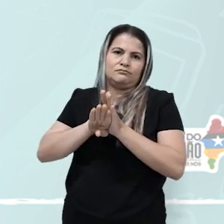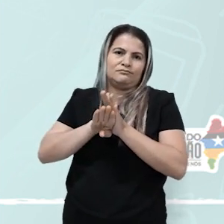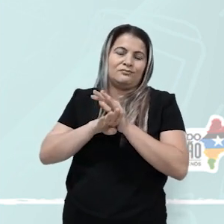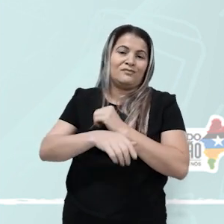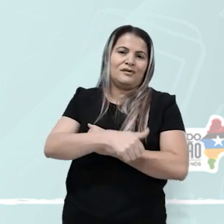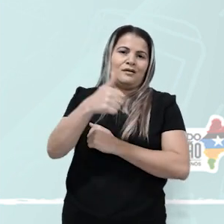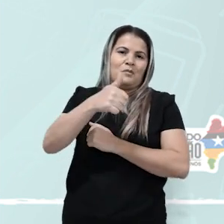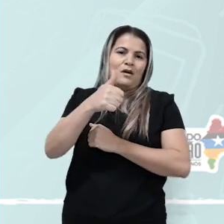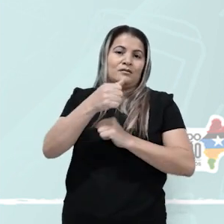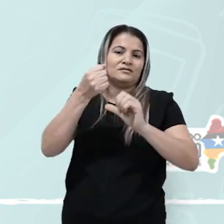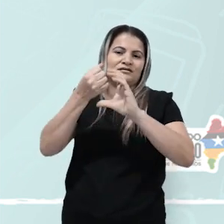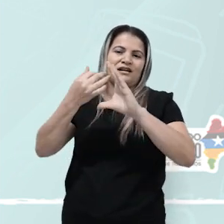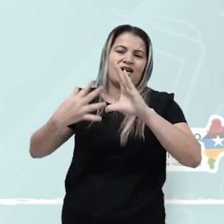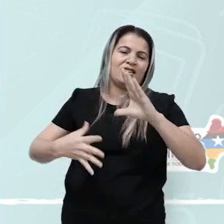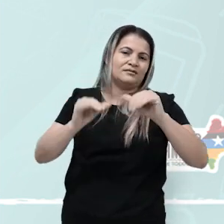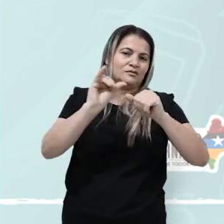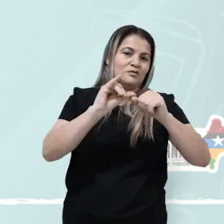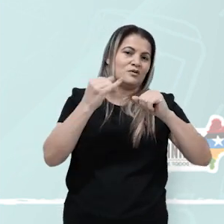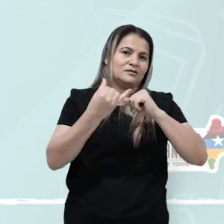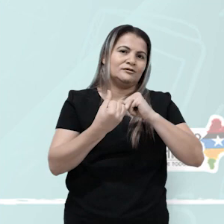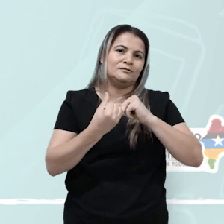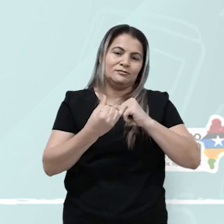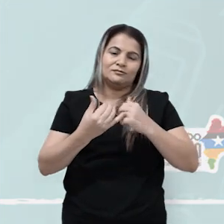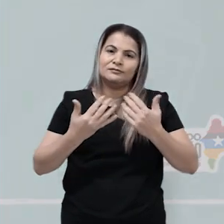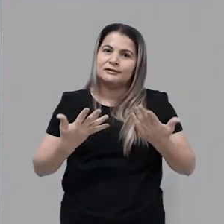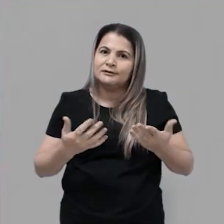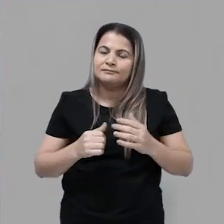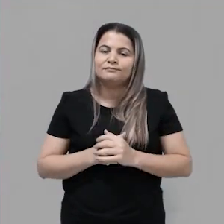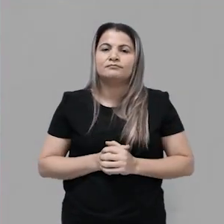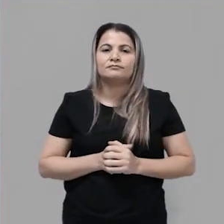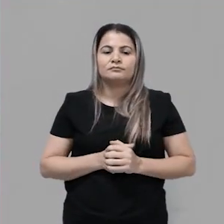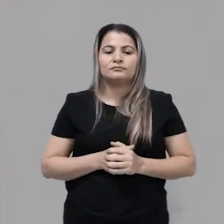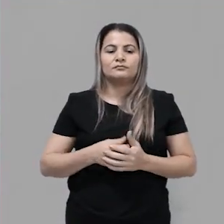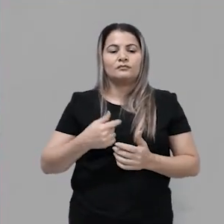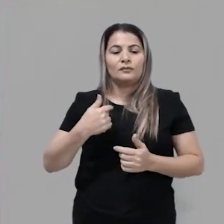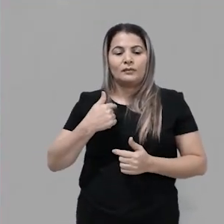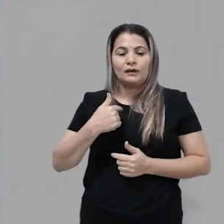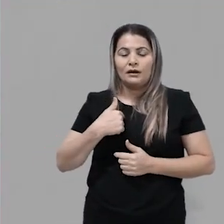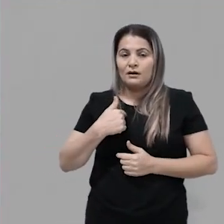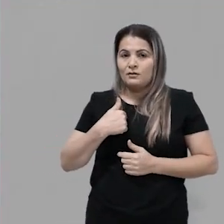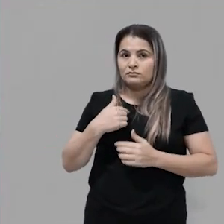as características. Então, I order, eu pedi.